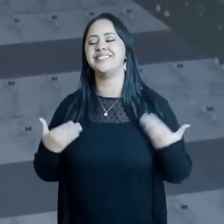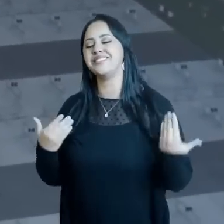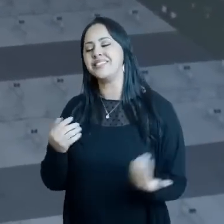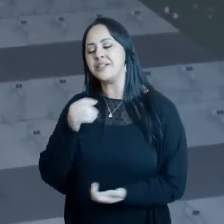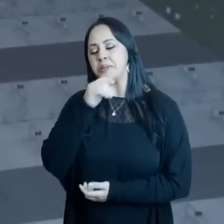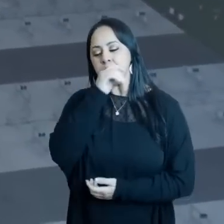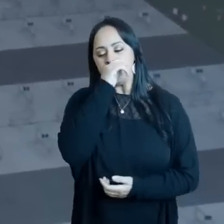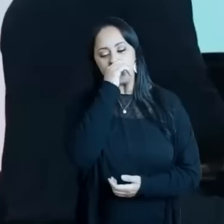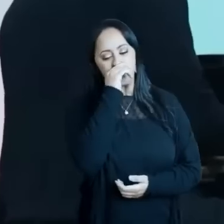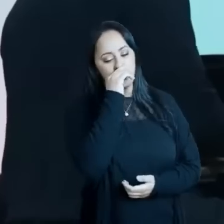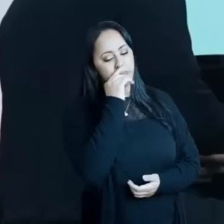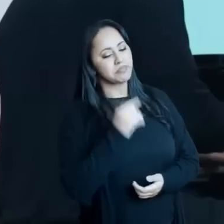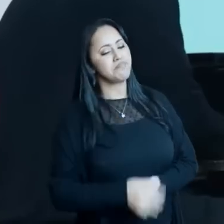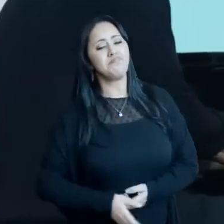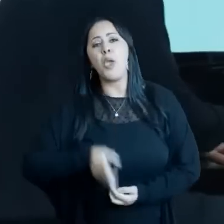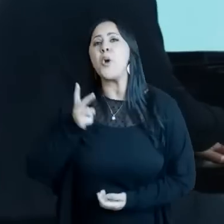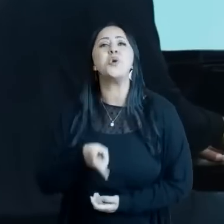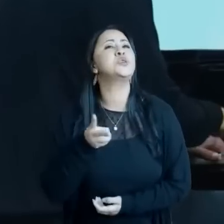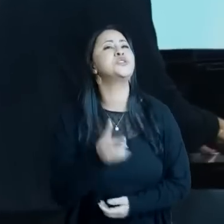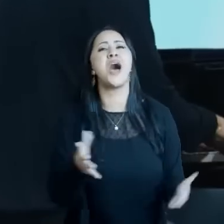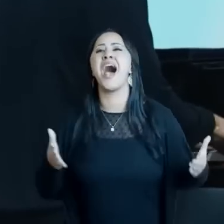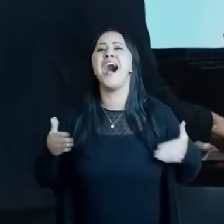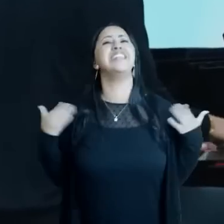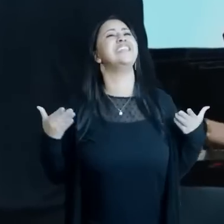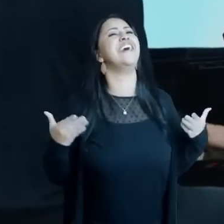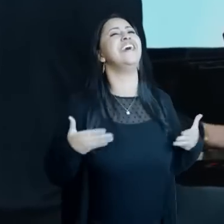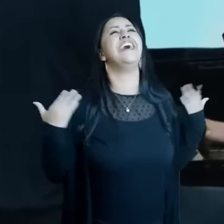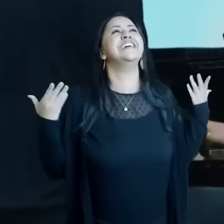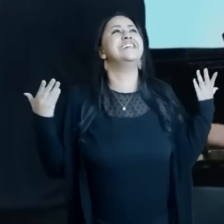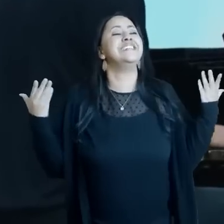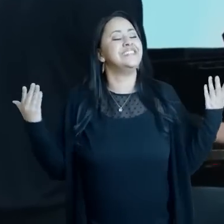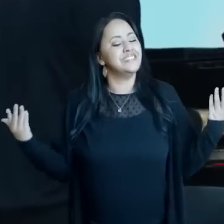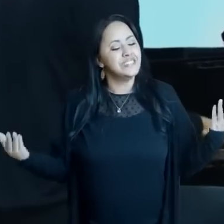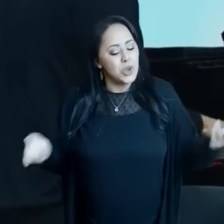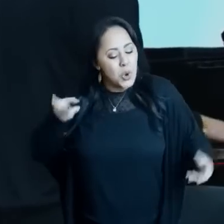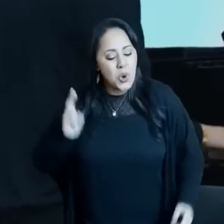Ele quem nos guarda. Todavia me alegra.